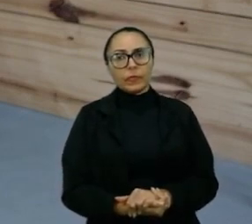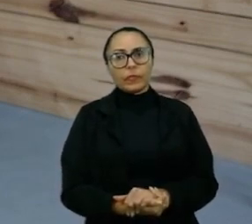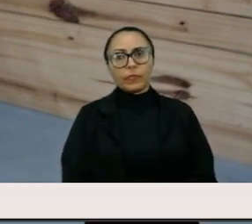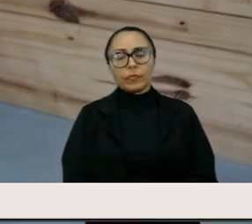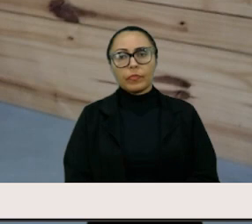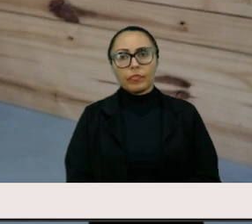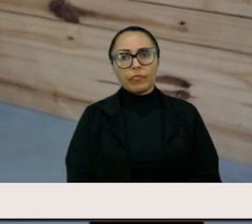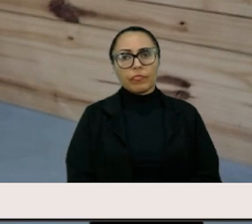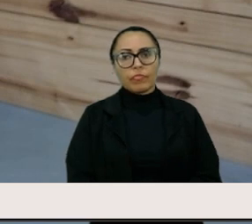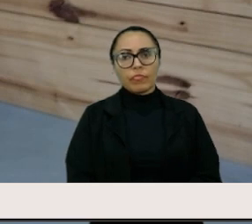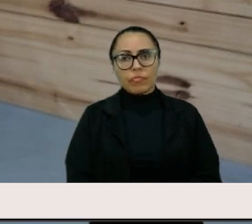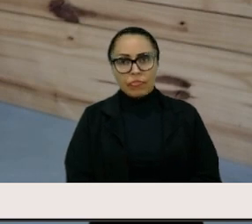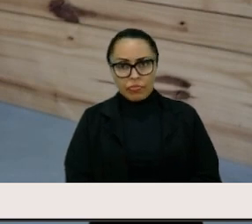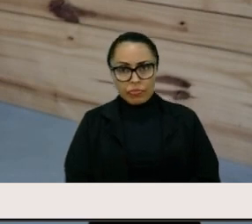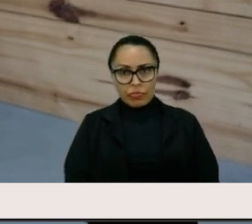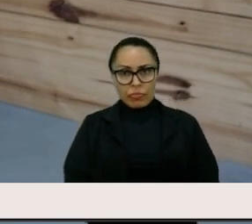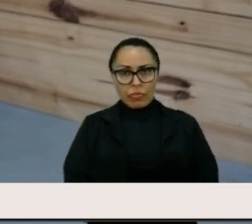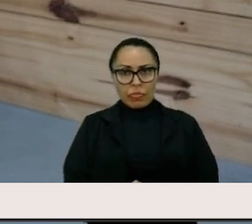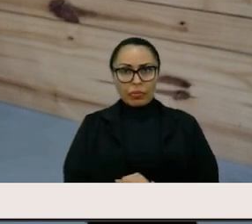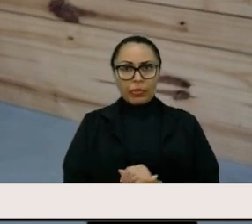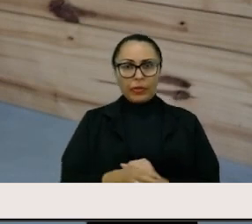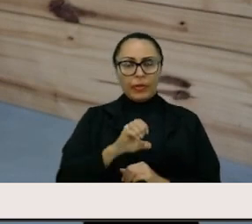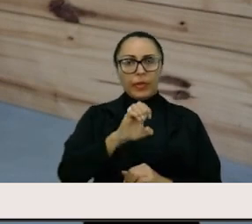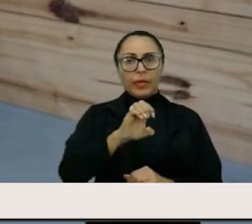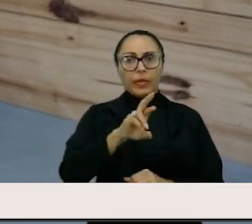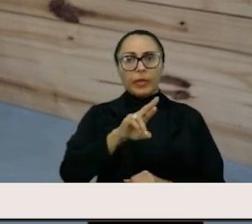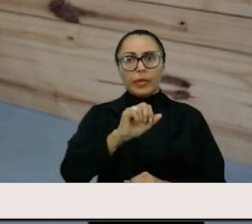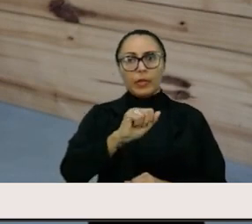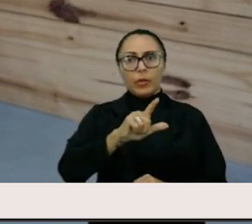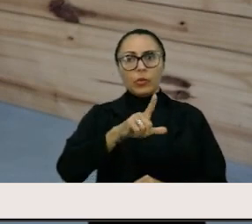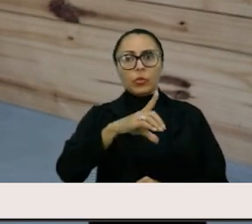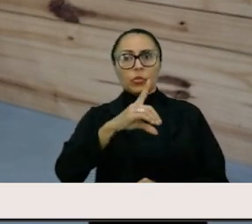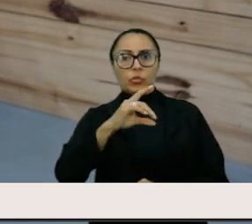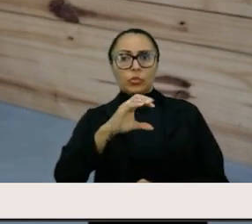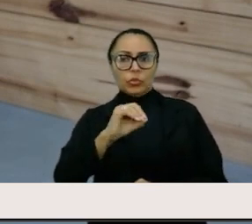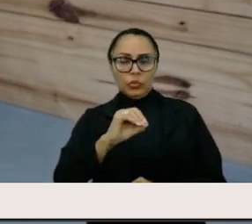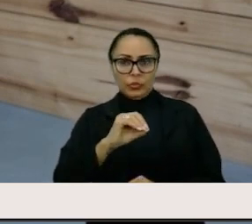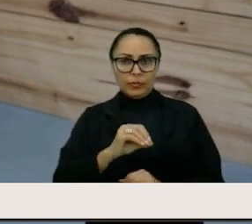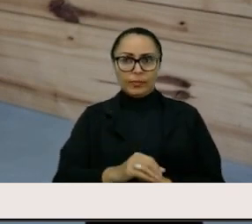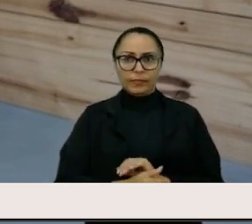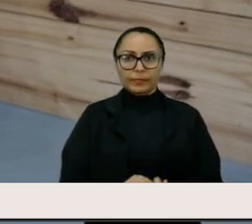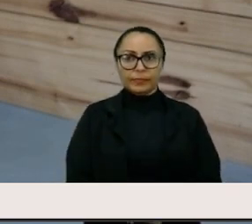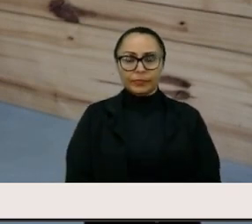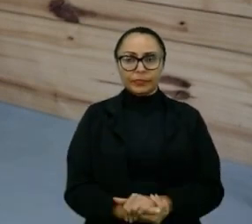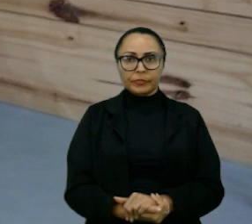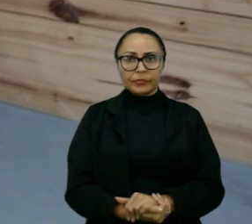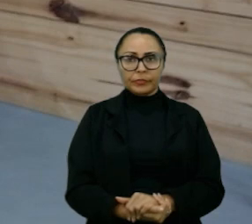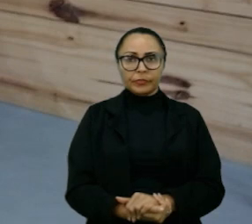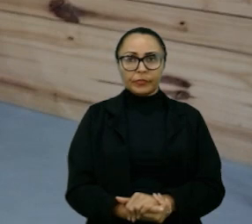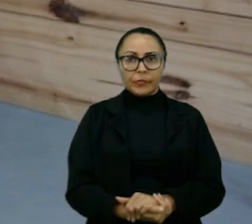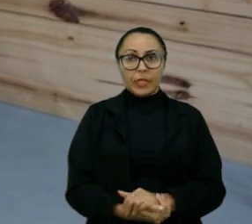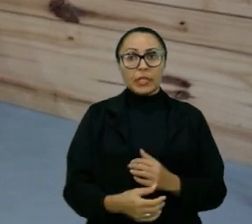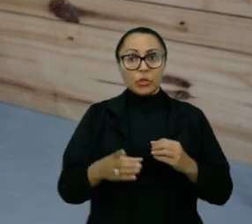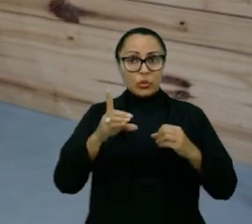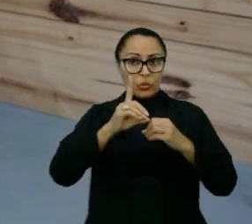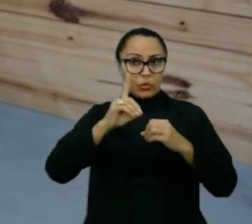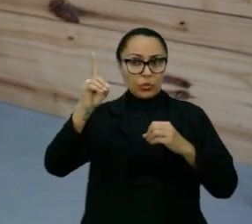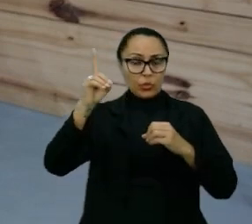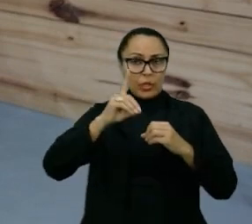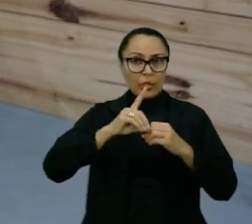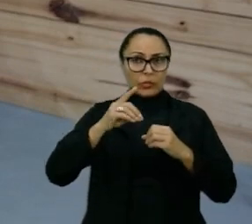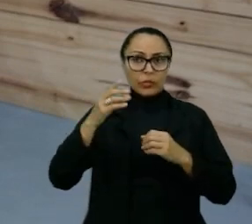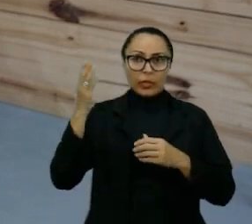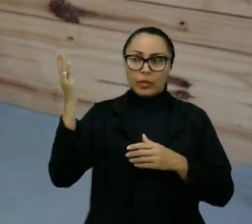Dr. Heraldo de Jesus Argulo, né? E da tese de doutorado dele,